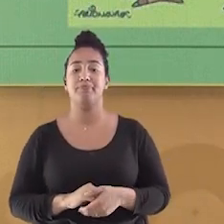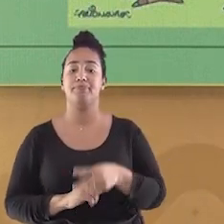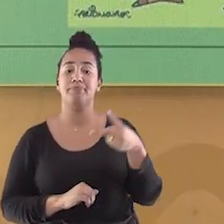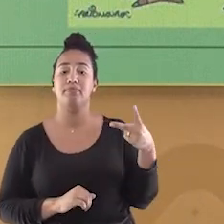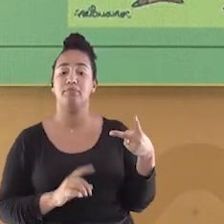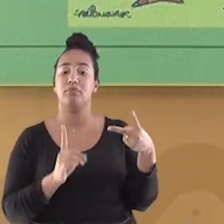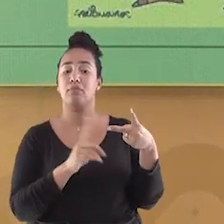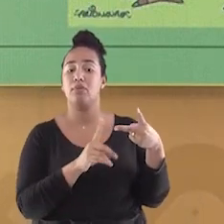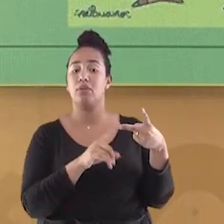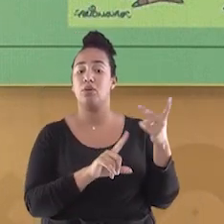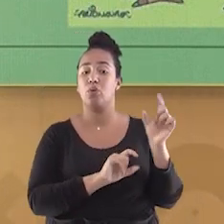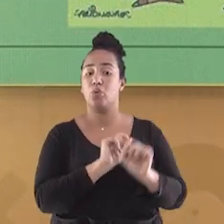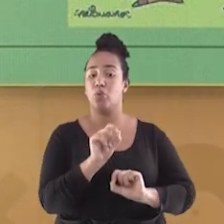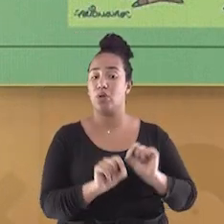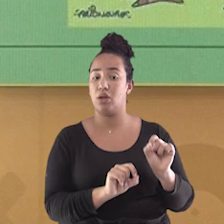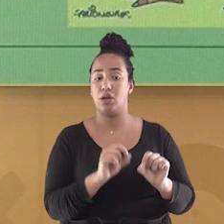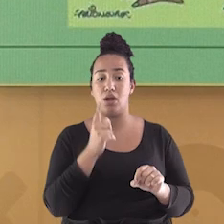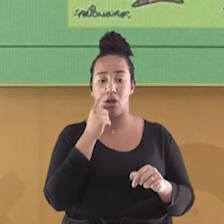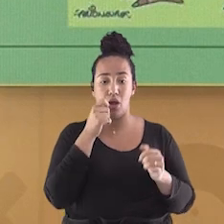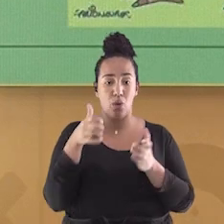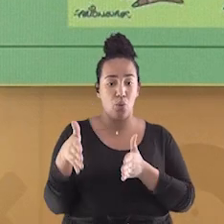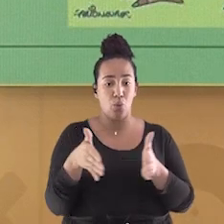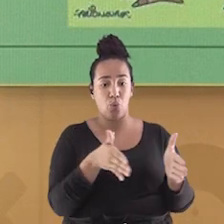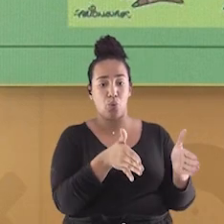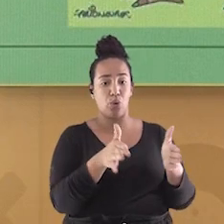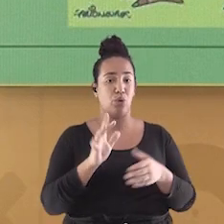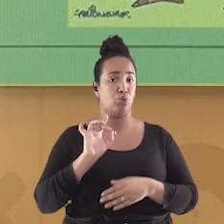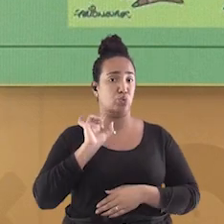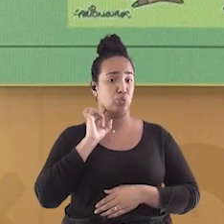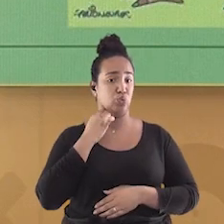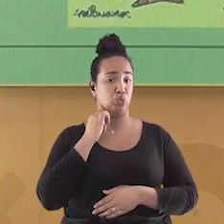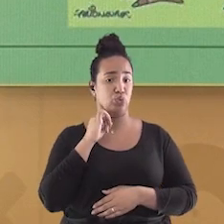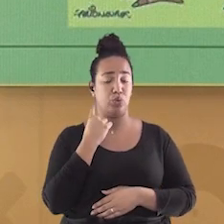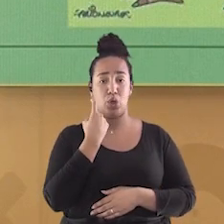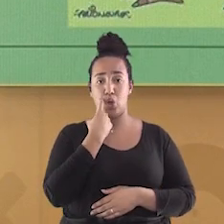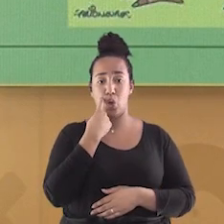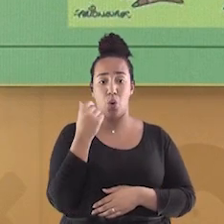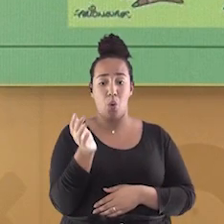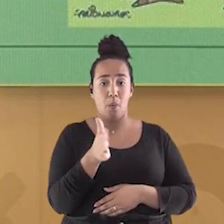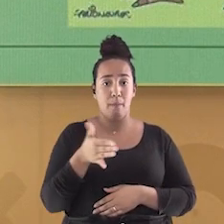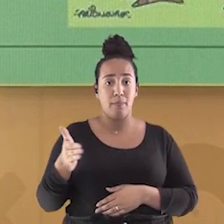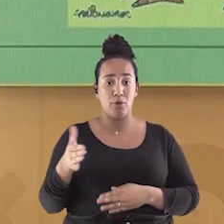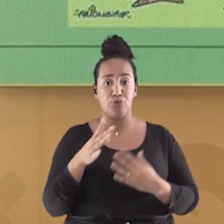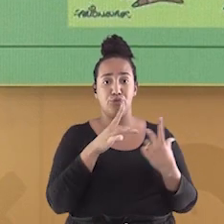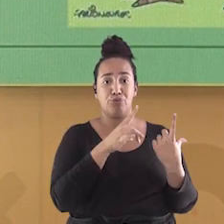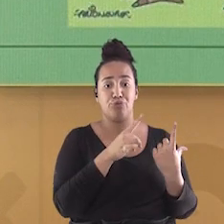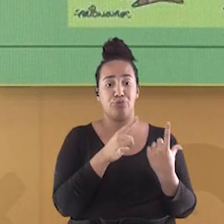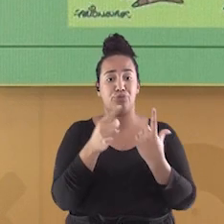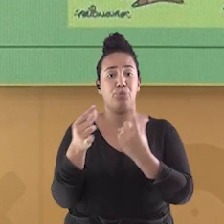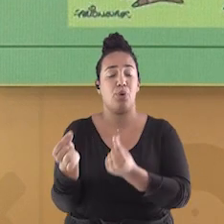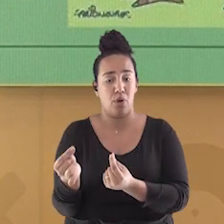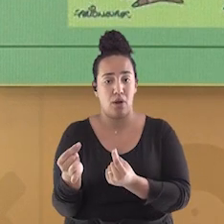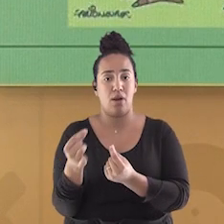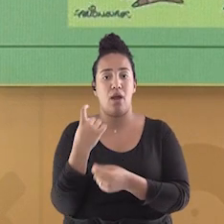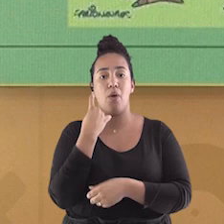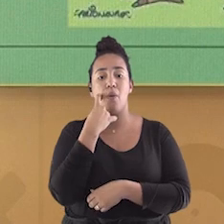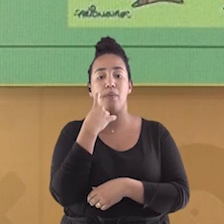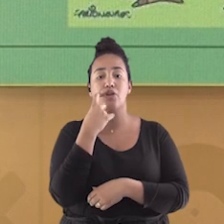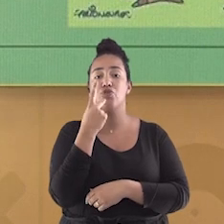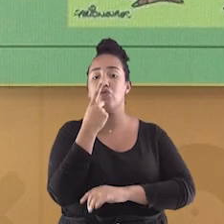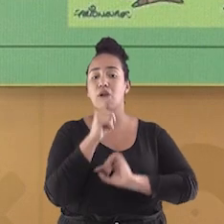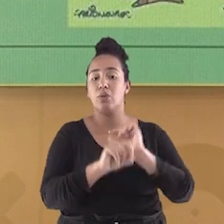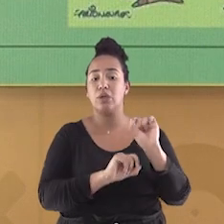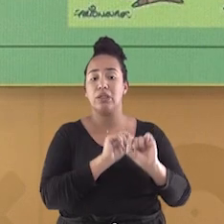segunda charge é um rio poluído e os peixinhos estão saindo do rio. E eles dizem o